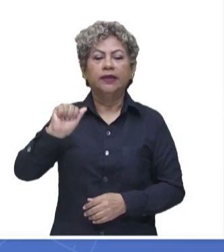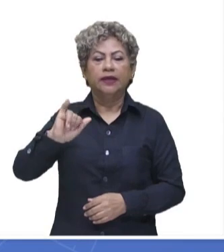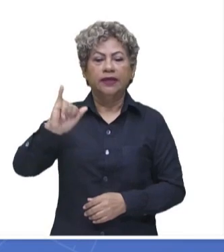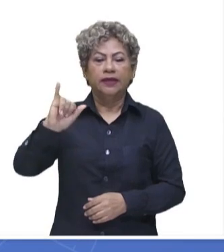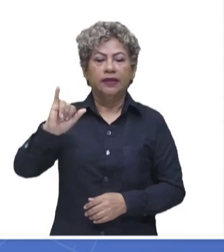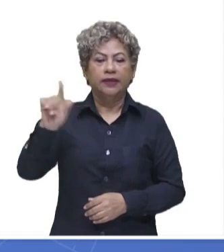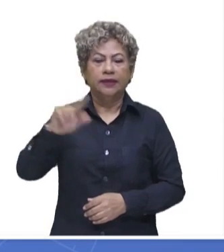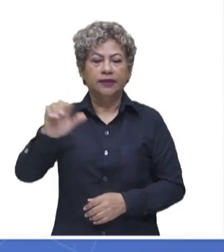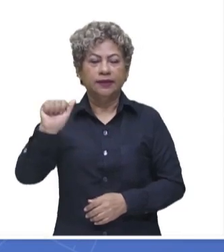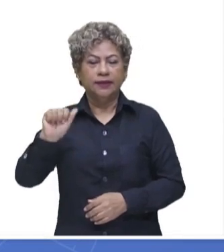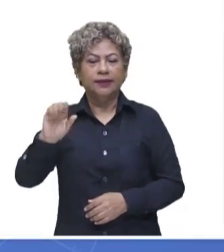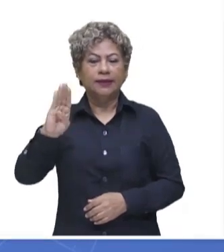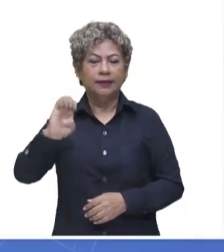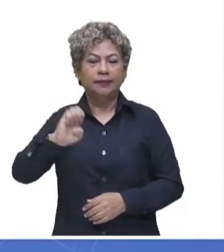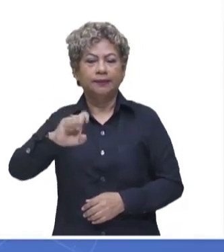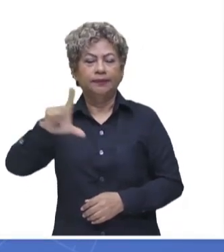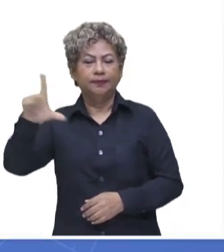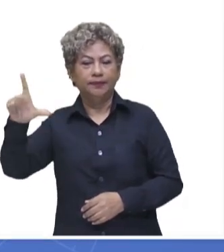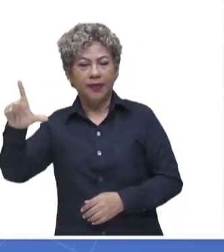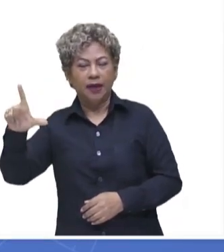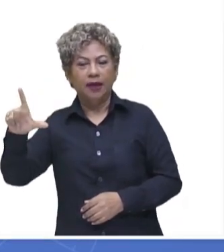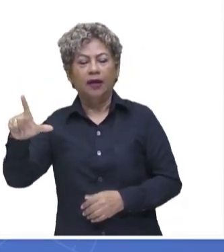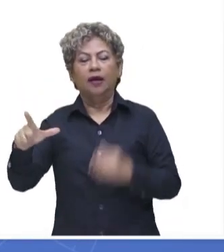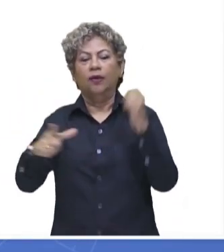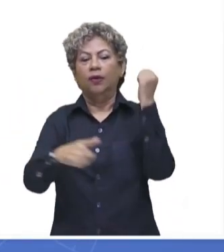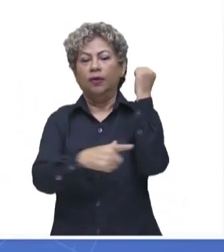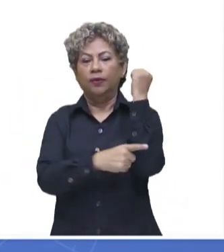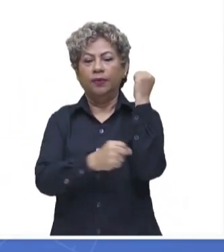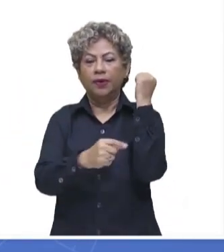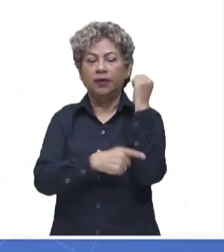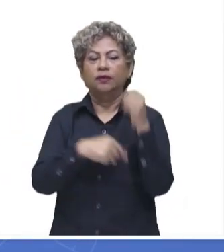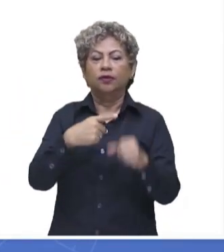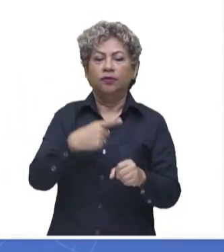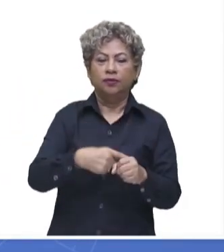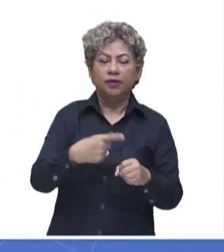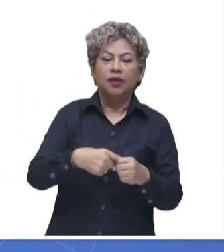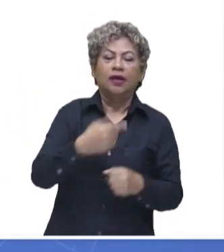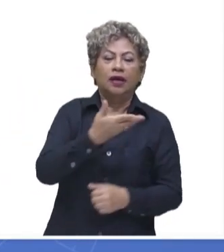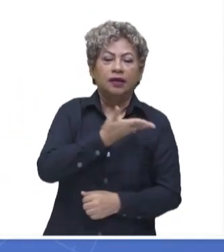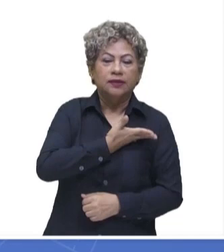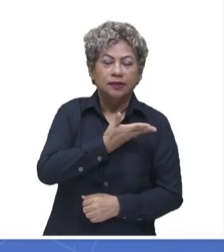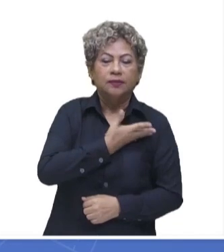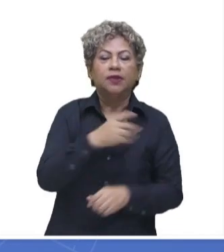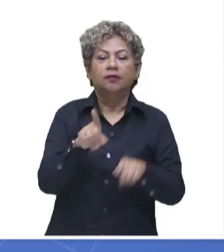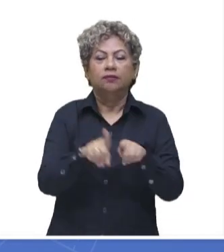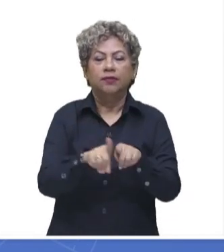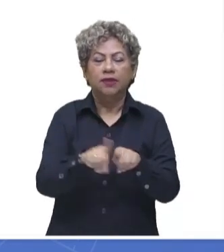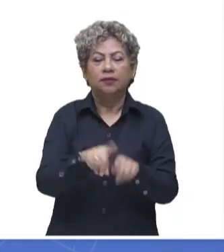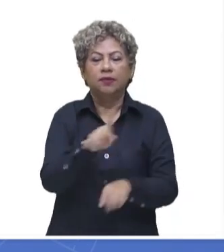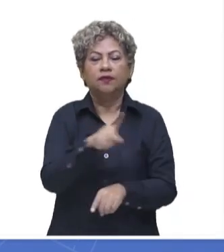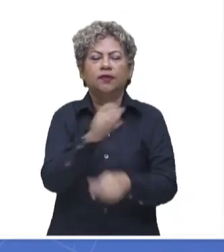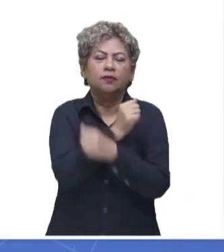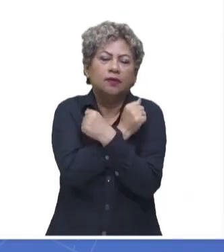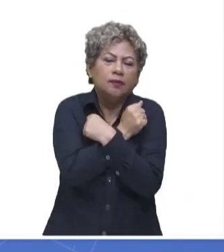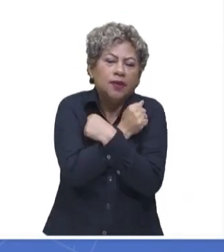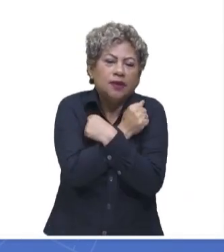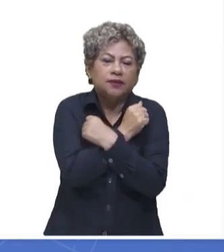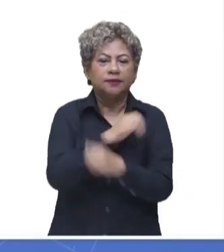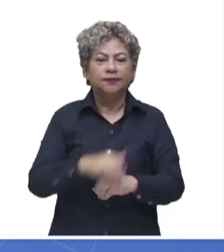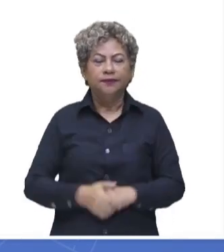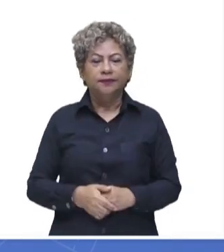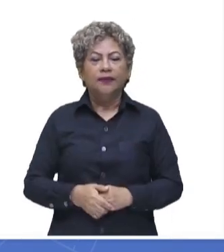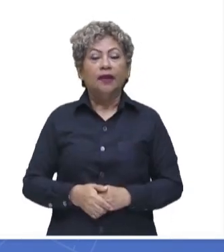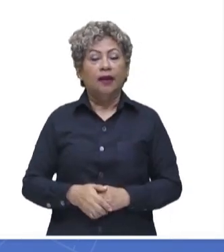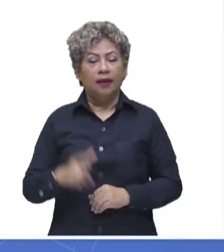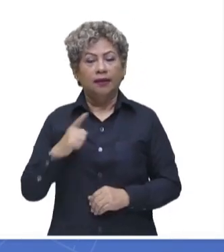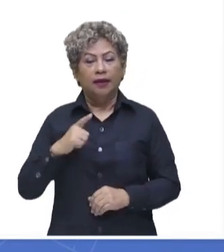Iranduba. Um abraço para todo mundo de Iranduba, nossos colegas, amigos aí, professores também. Também temos a participação aí do João Vitor,